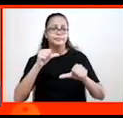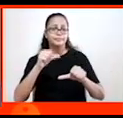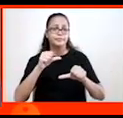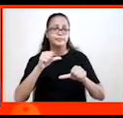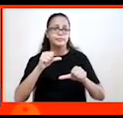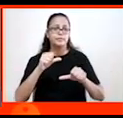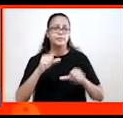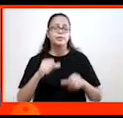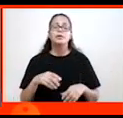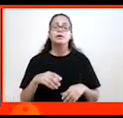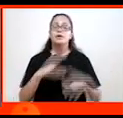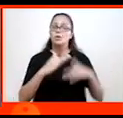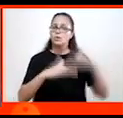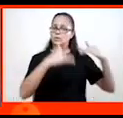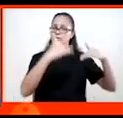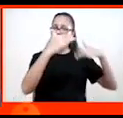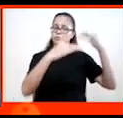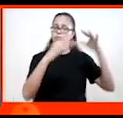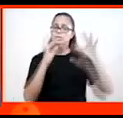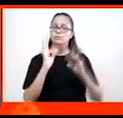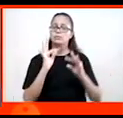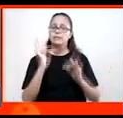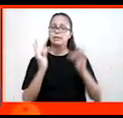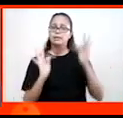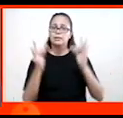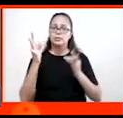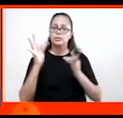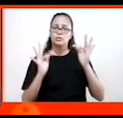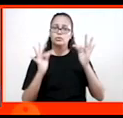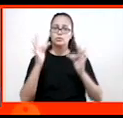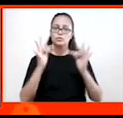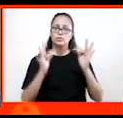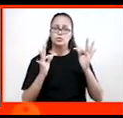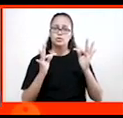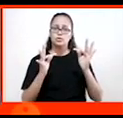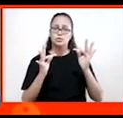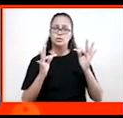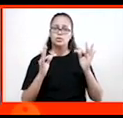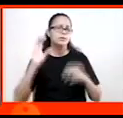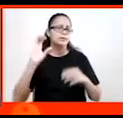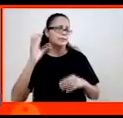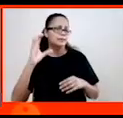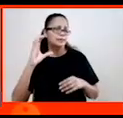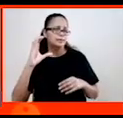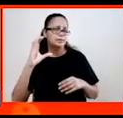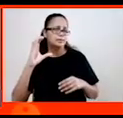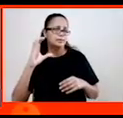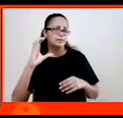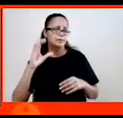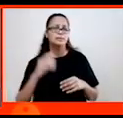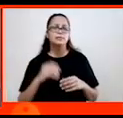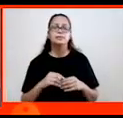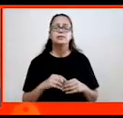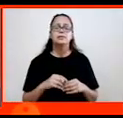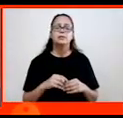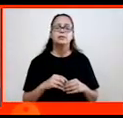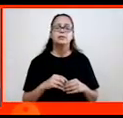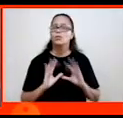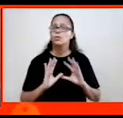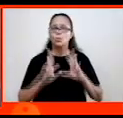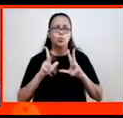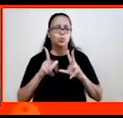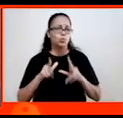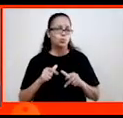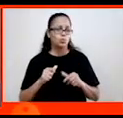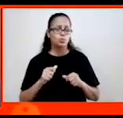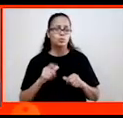da tecnologia de uma maneira cada vez mais acelerada, o avanço do conhecimento científico, né, da produção científica, tudo isso acarretou